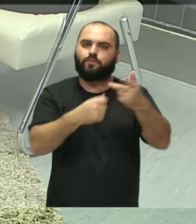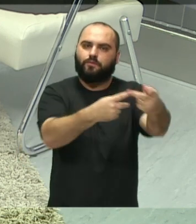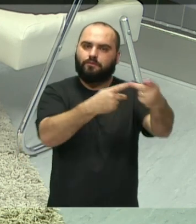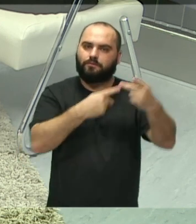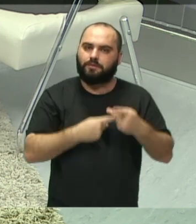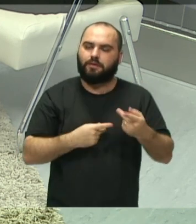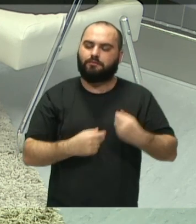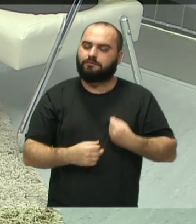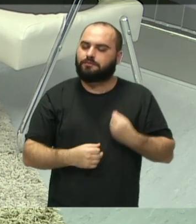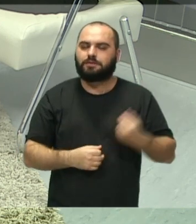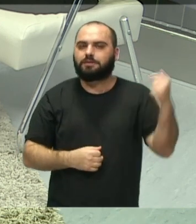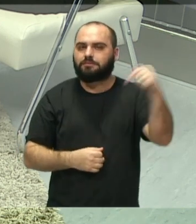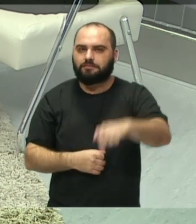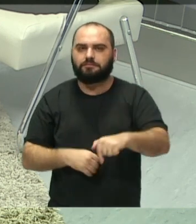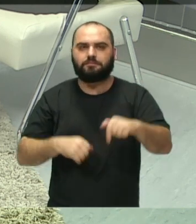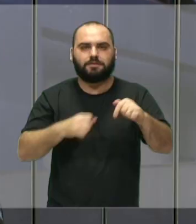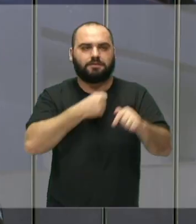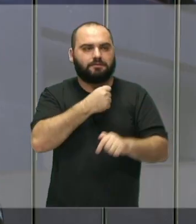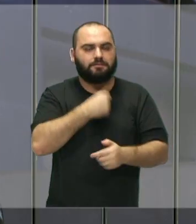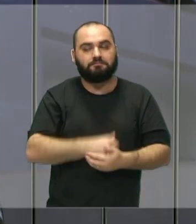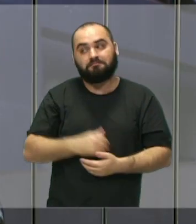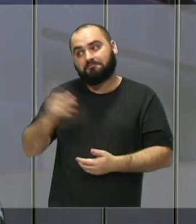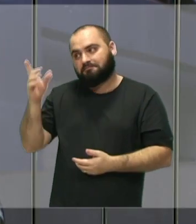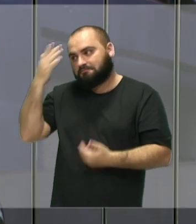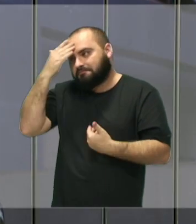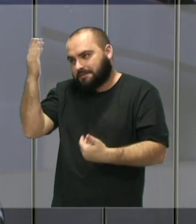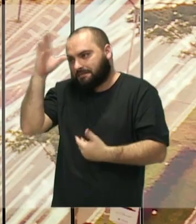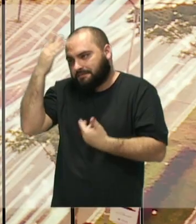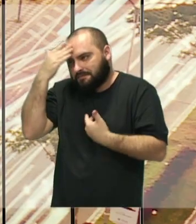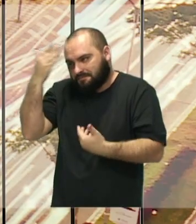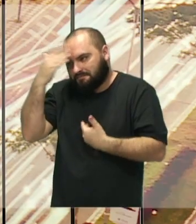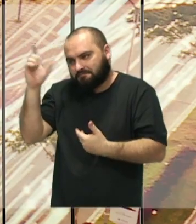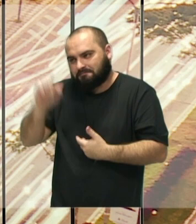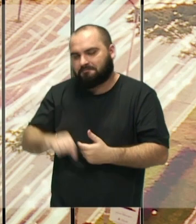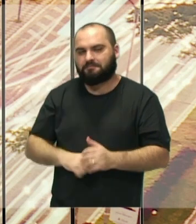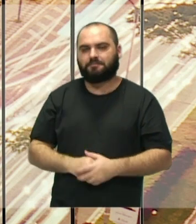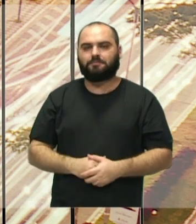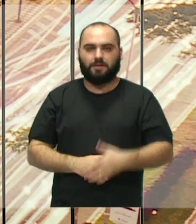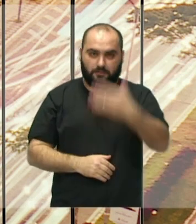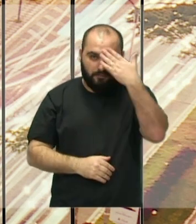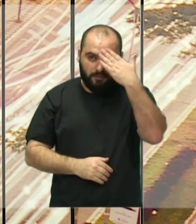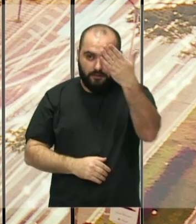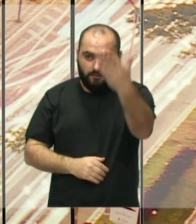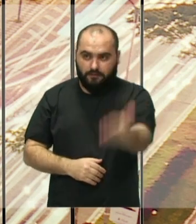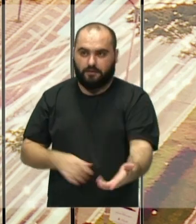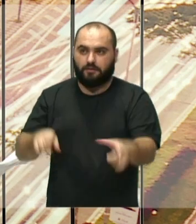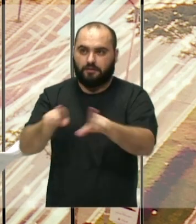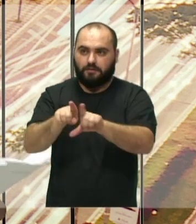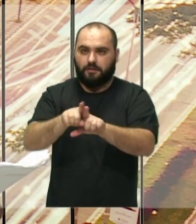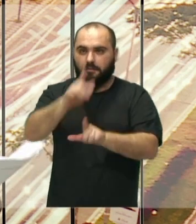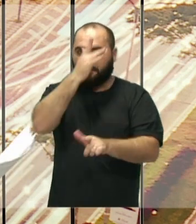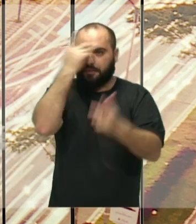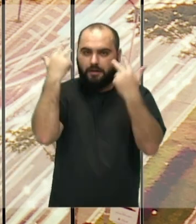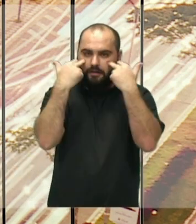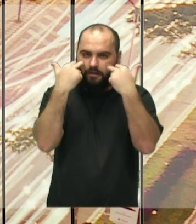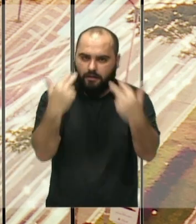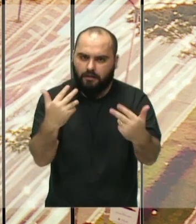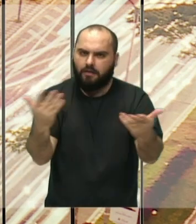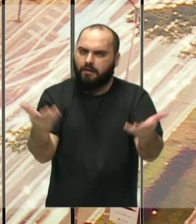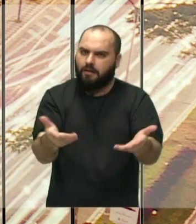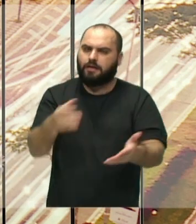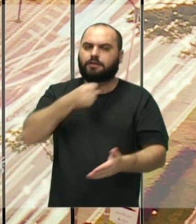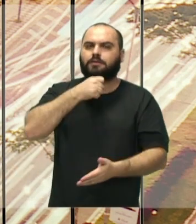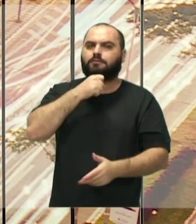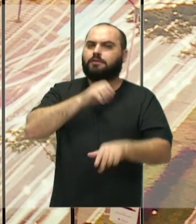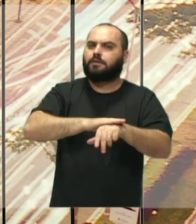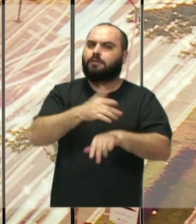novamente a senhora possa estar novamente conosco. Tomara que sim. Obrigada. Obrigado a você também que nos acompanhou. Lembrando que esta e outras